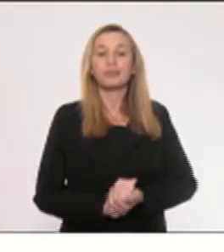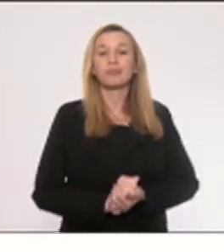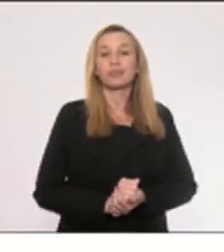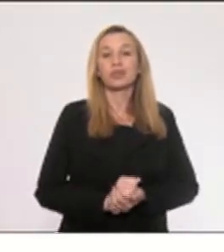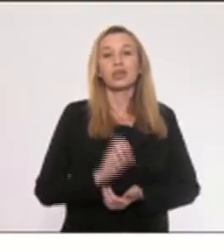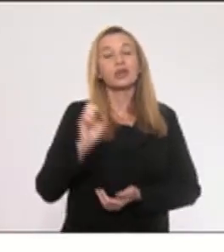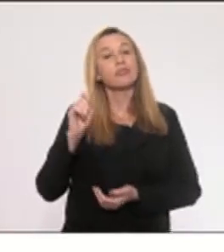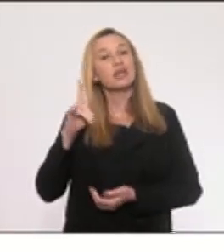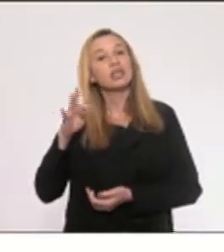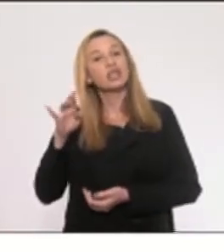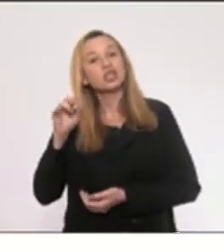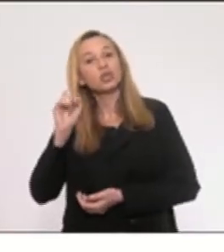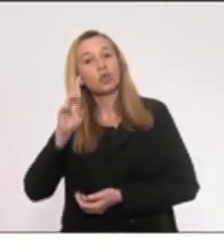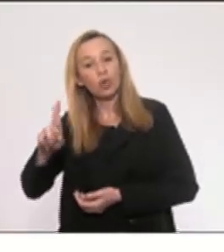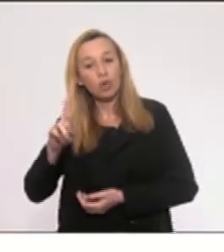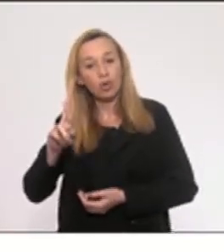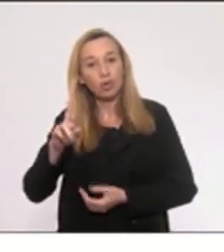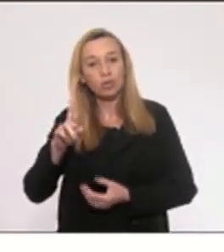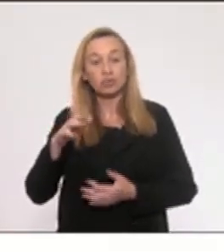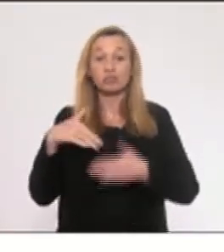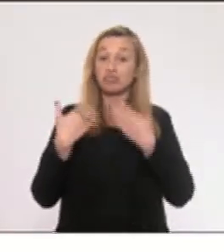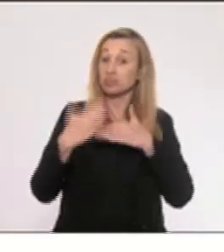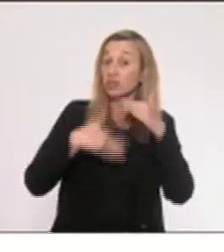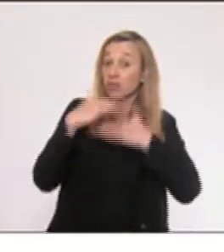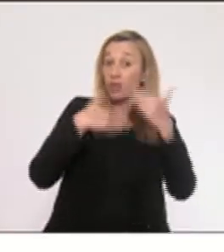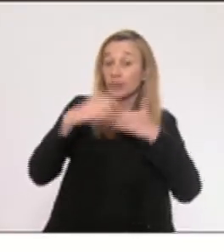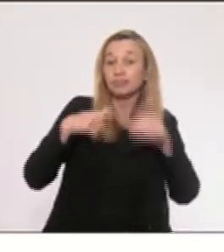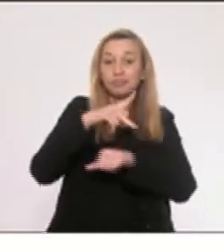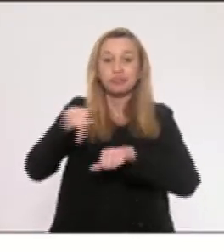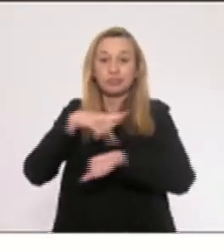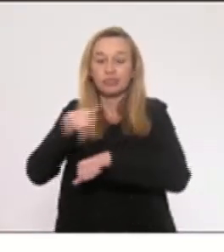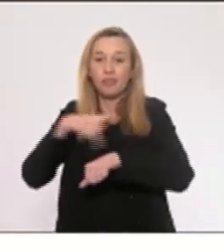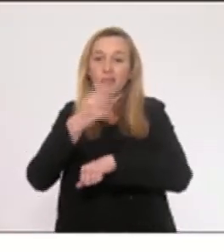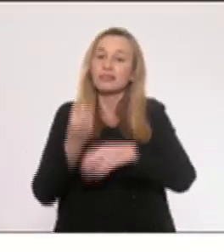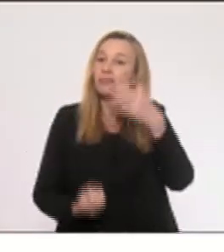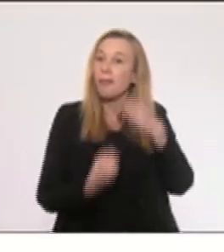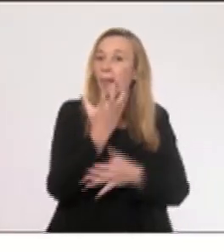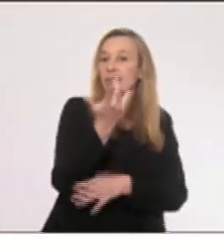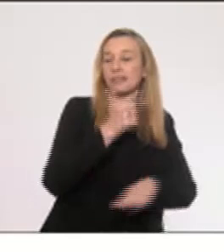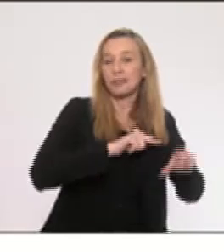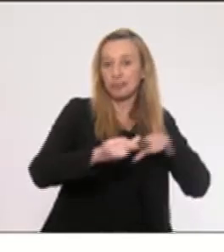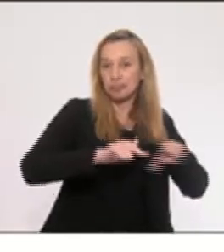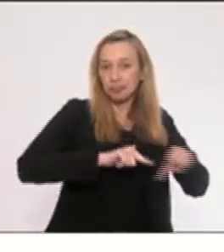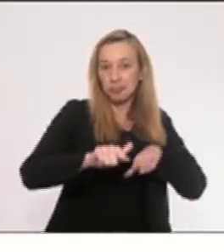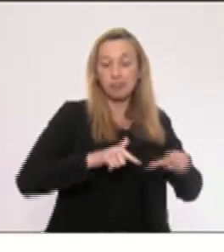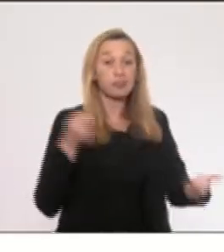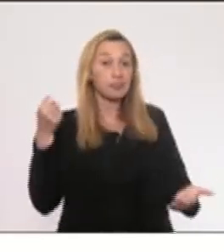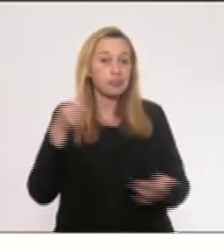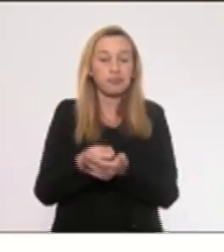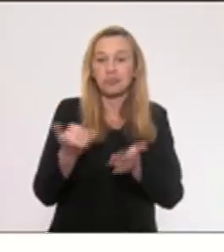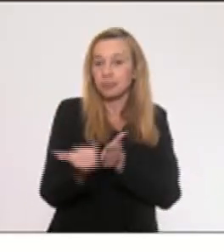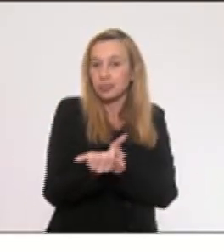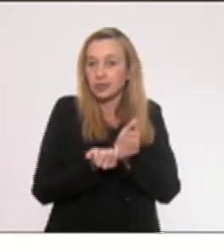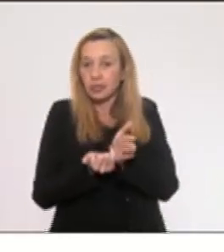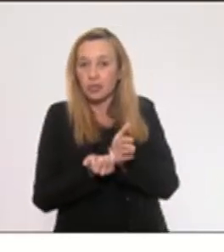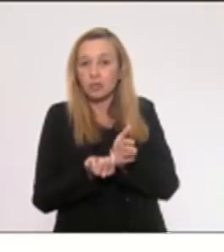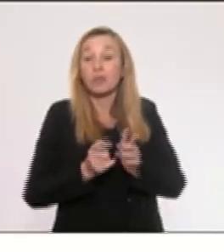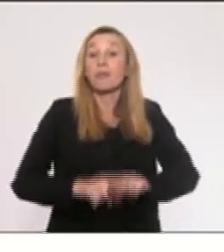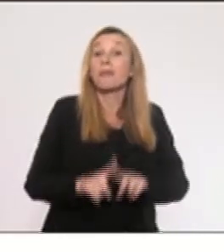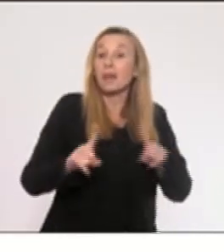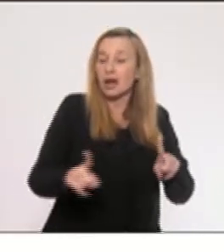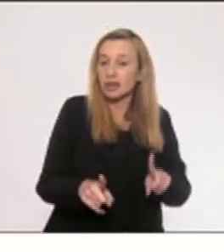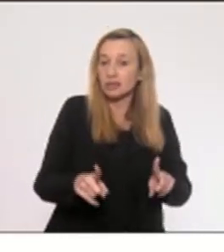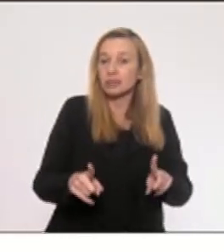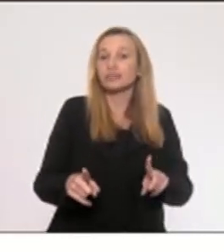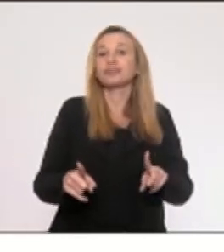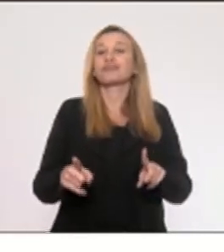empreendedor que move esse país, o empreendedor que cria emprego, o empreendedor que paga imposto, mais